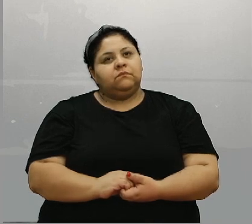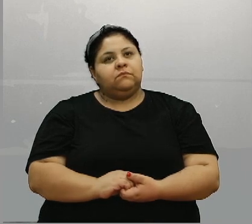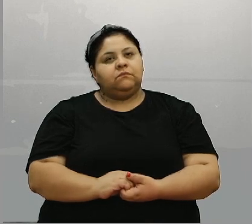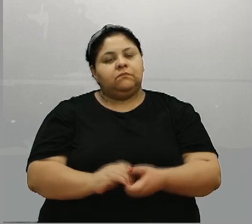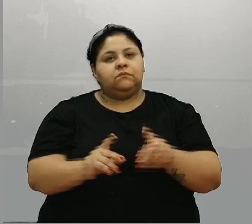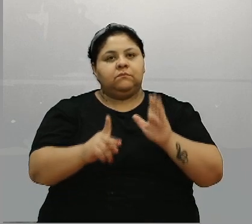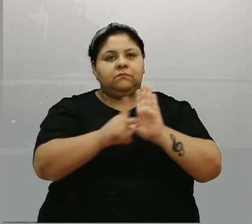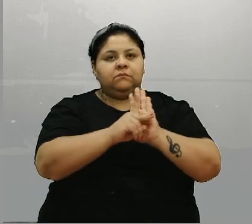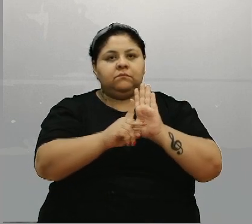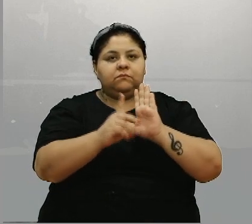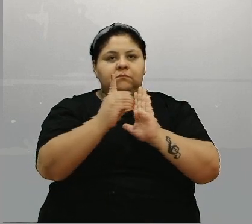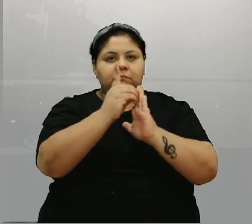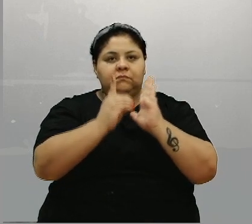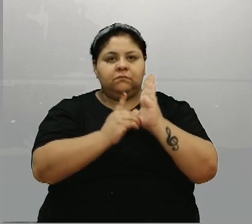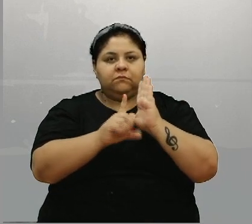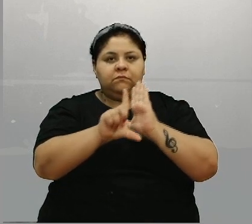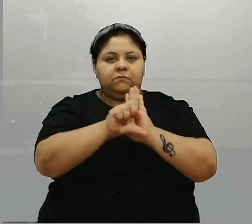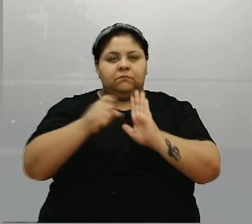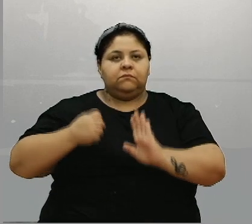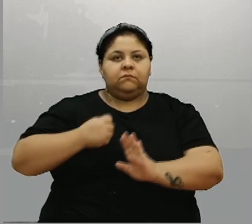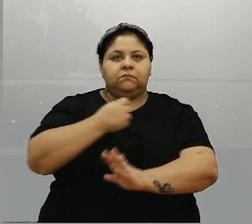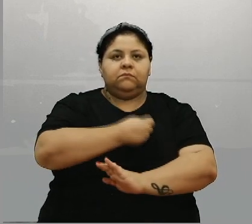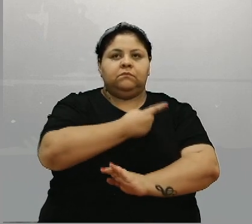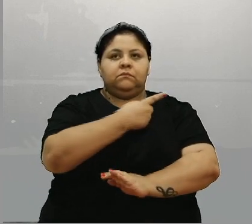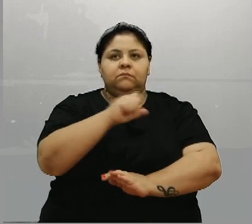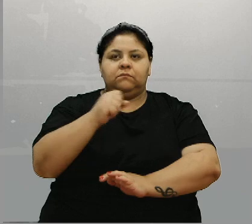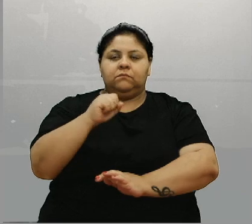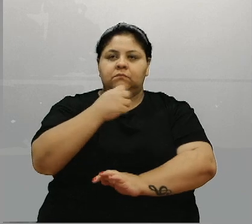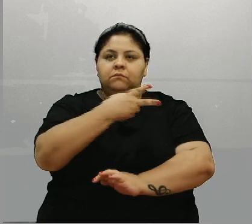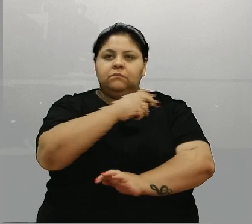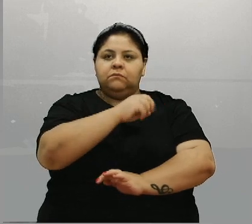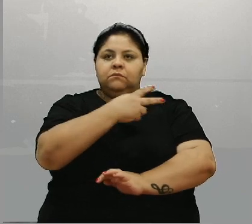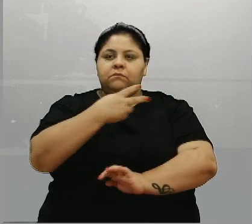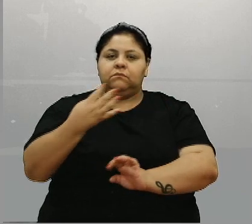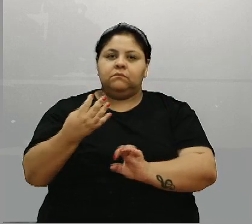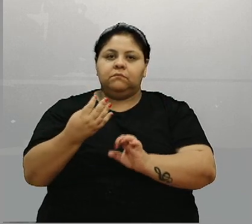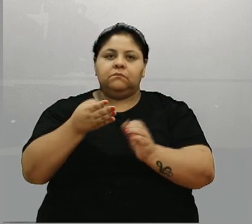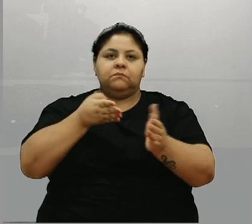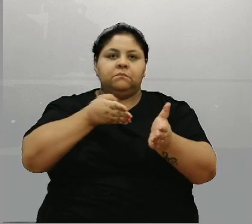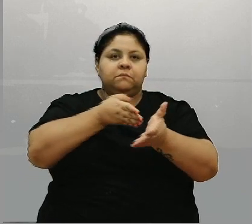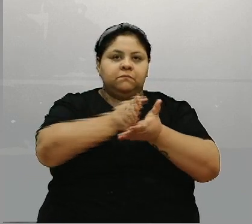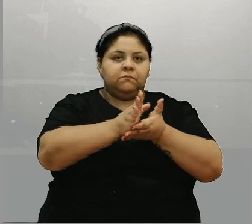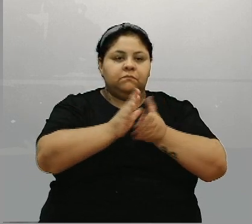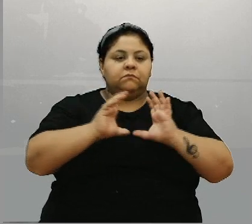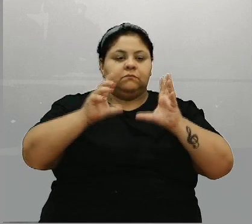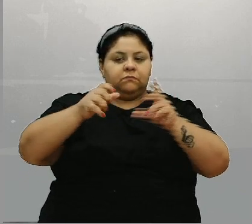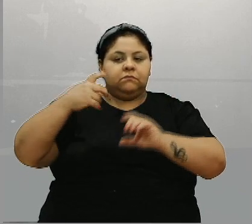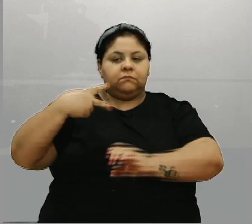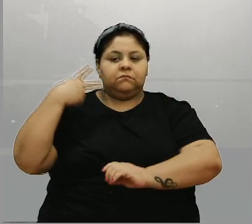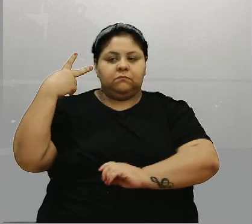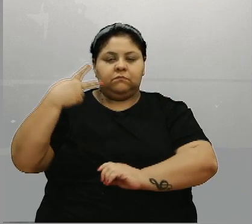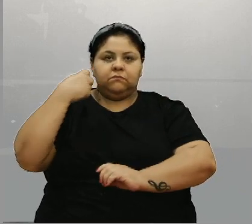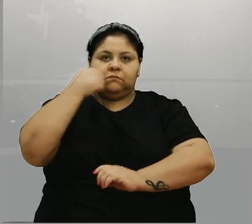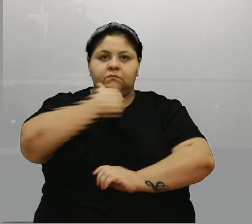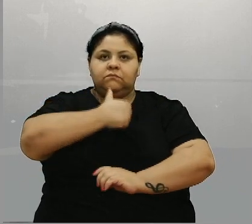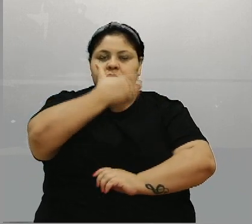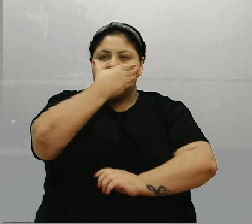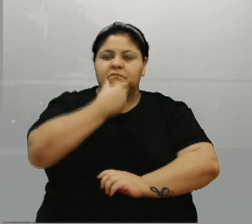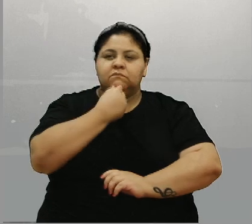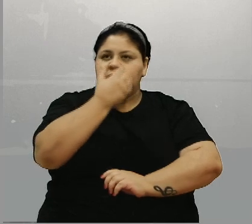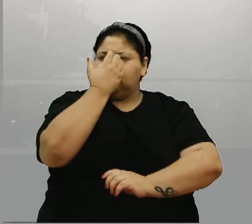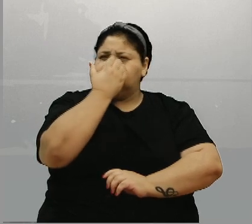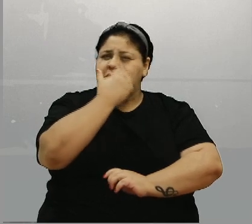O projeto de decreto legislativo número 18/2024 foi aprovado por unanimidade das vereadoras